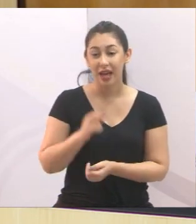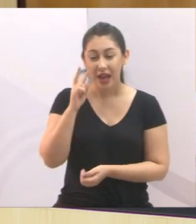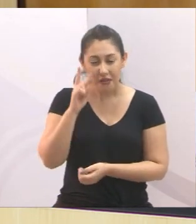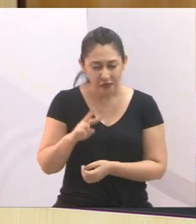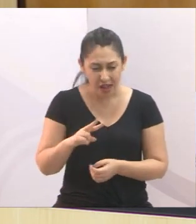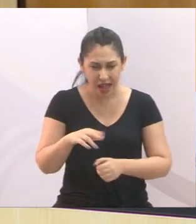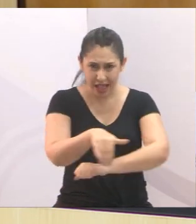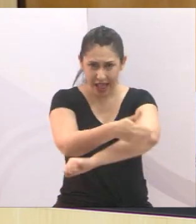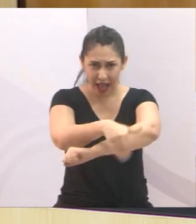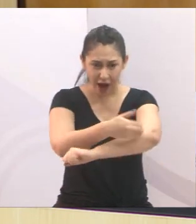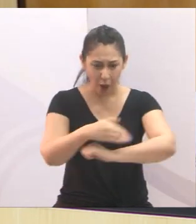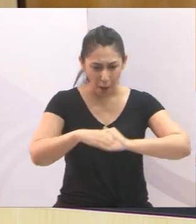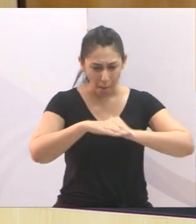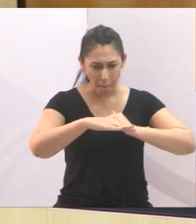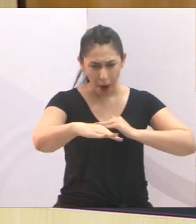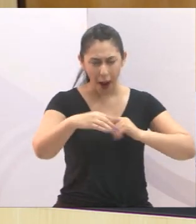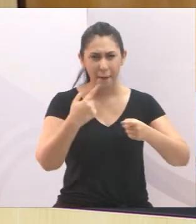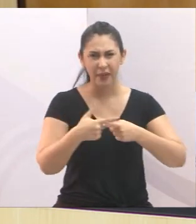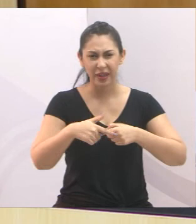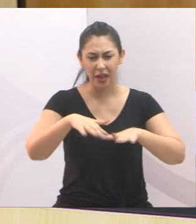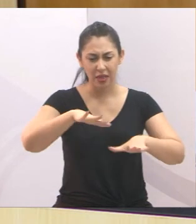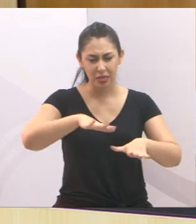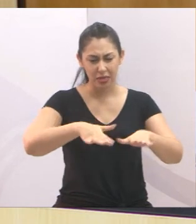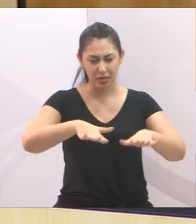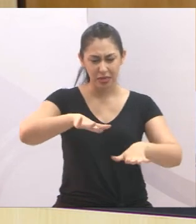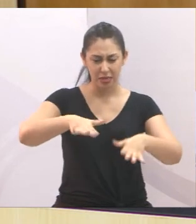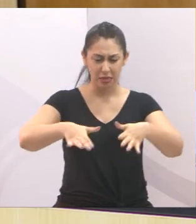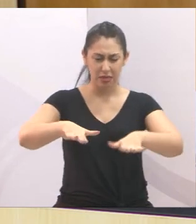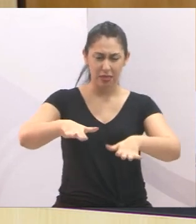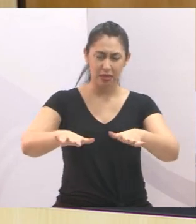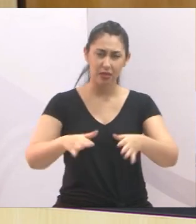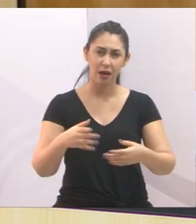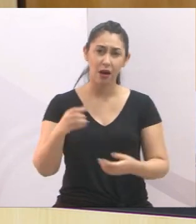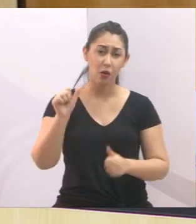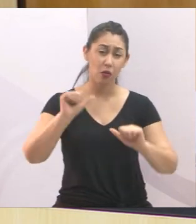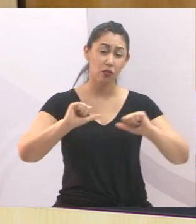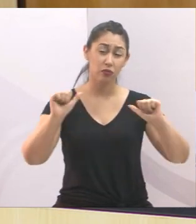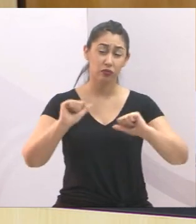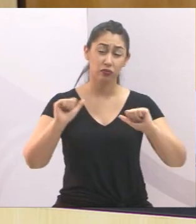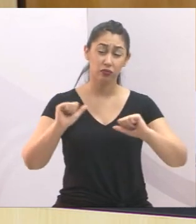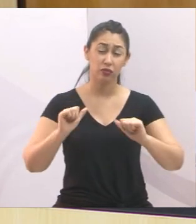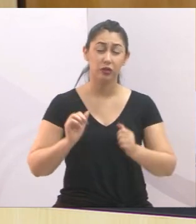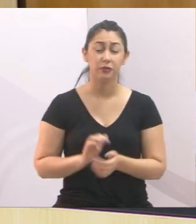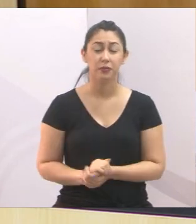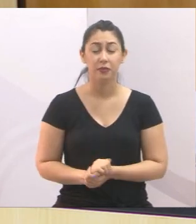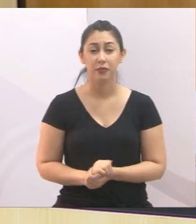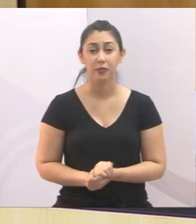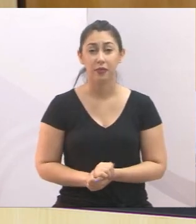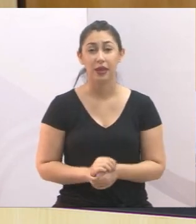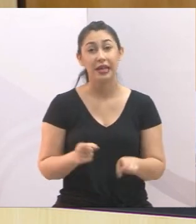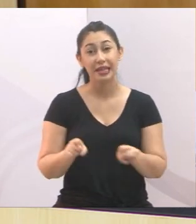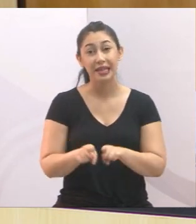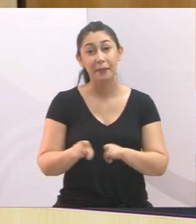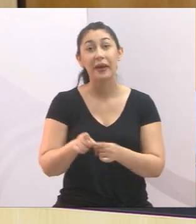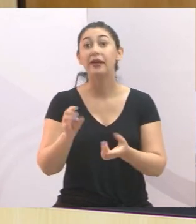asfáltica, totalmente danificado, em especial da avenida principal, passagem de veículo pesado. Faltou muro de arrimo no entorno